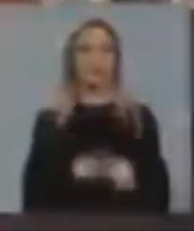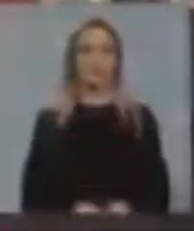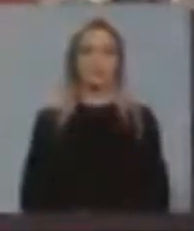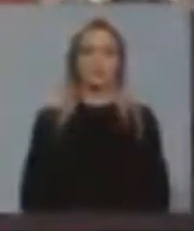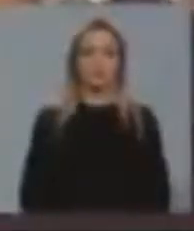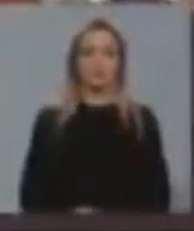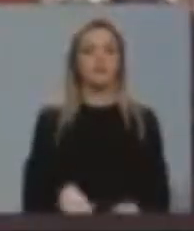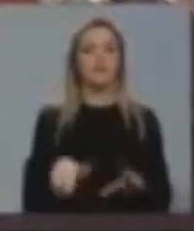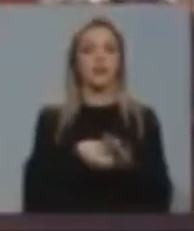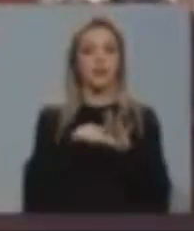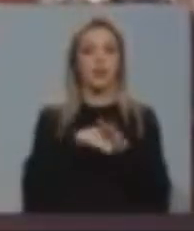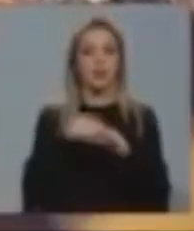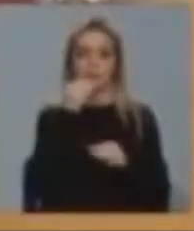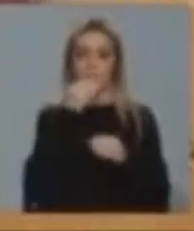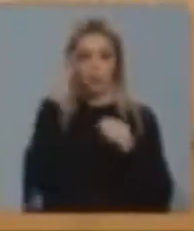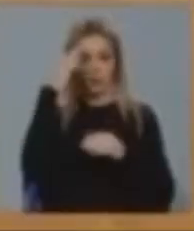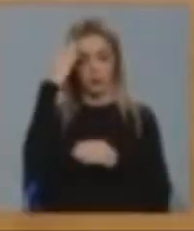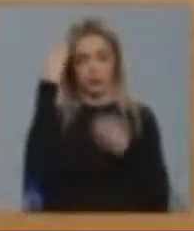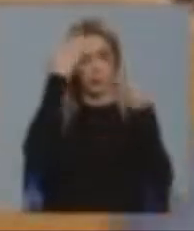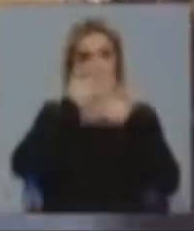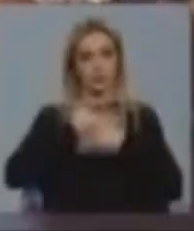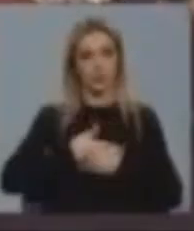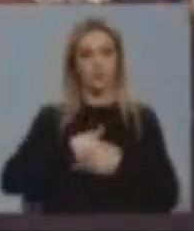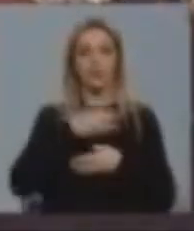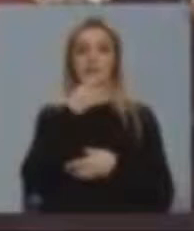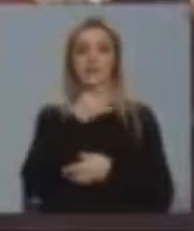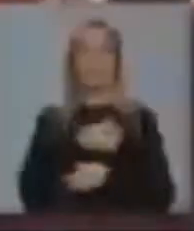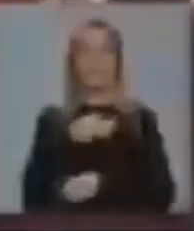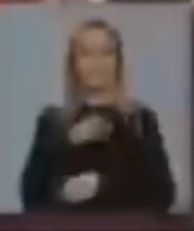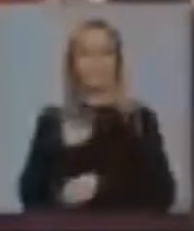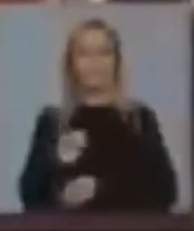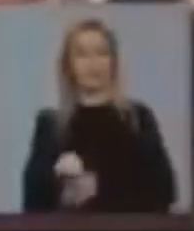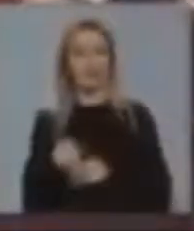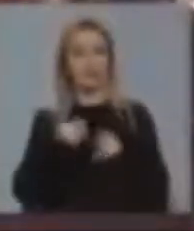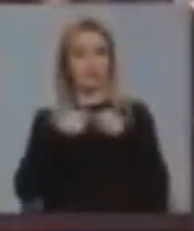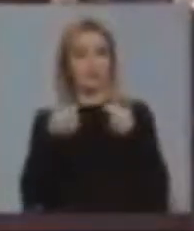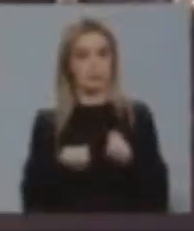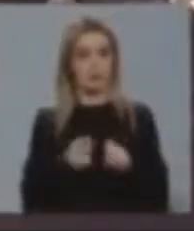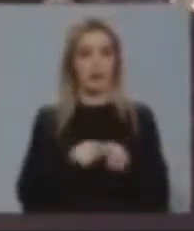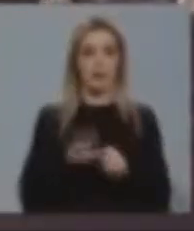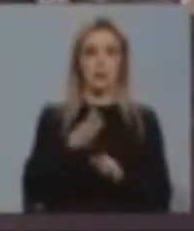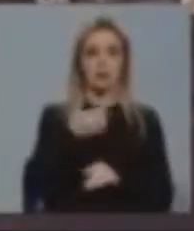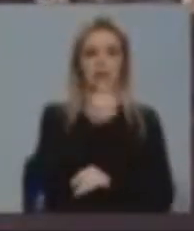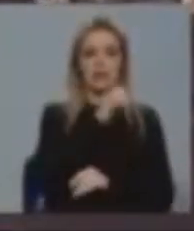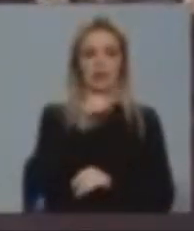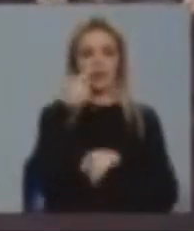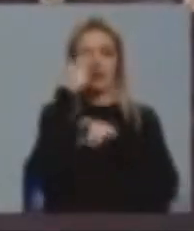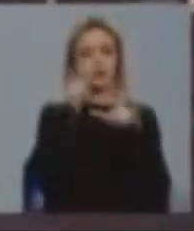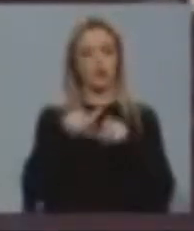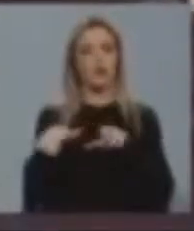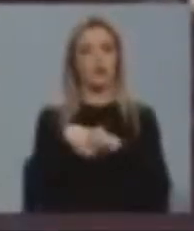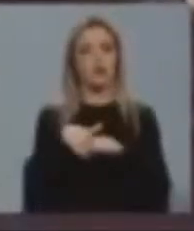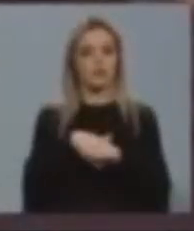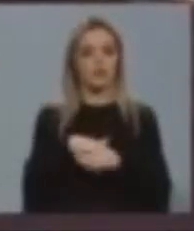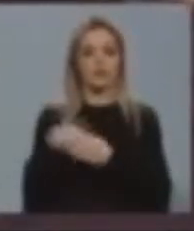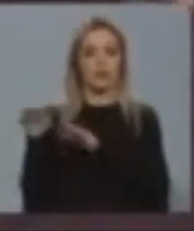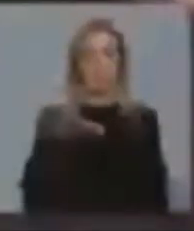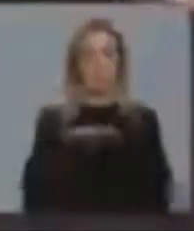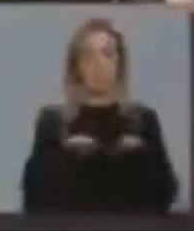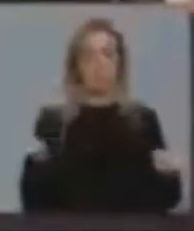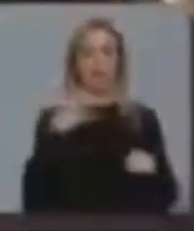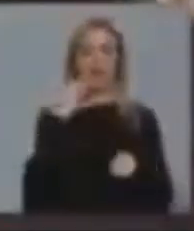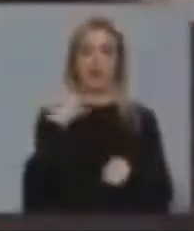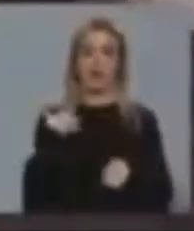Participam neste jantar de Natal do Partido Socialista à volta de 500 militantes. Na mesa de honra foram convidados os presidentes